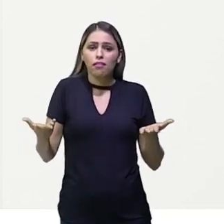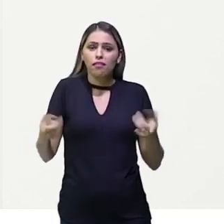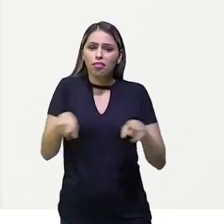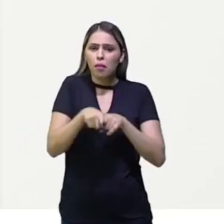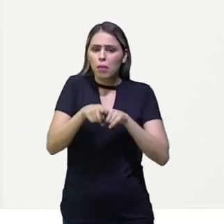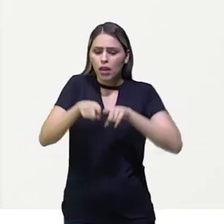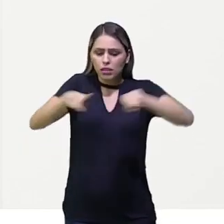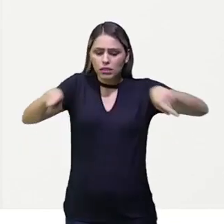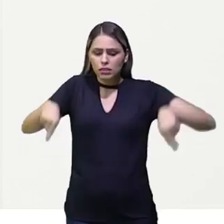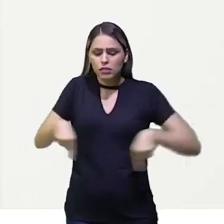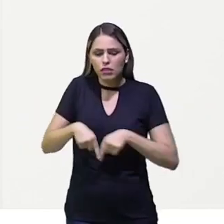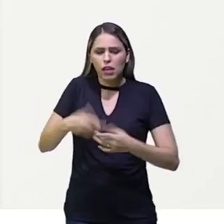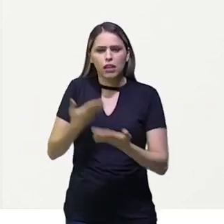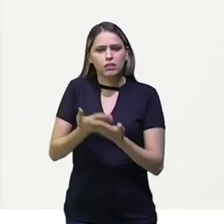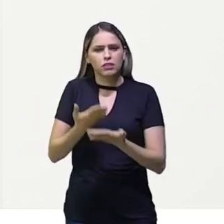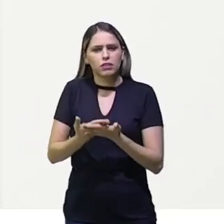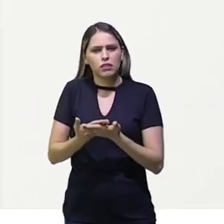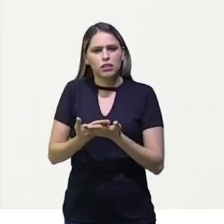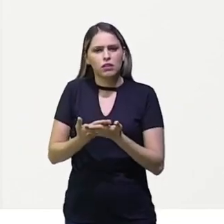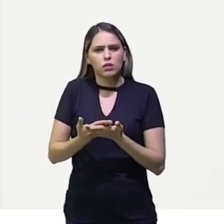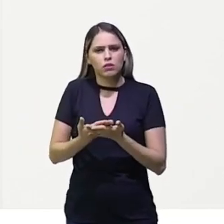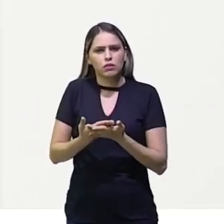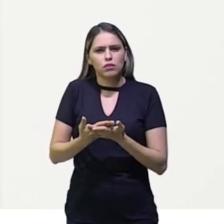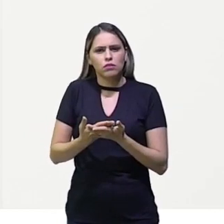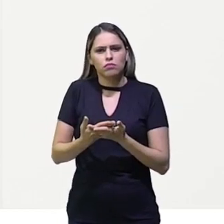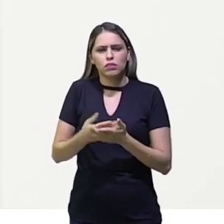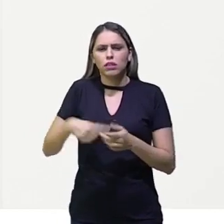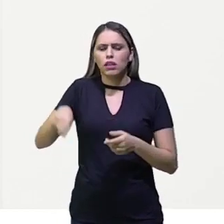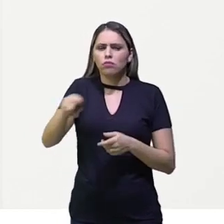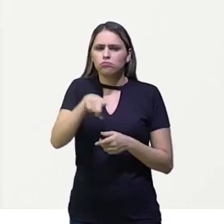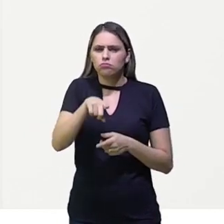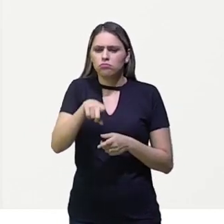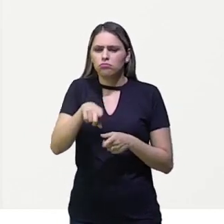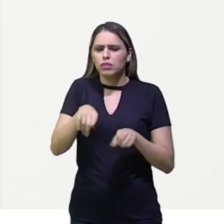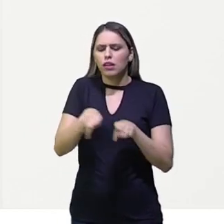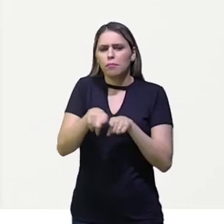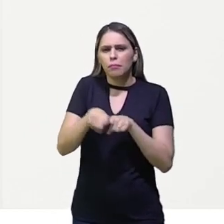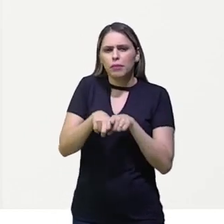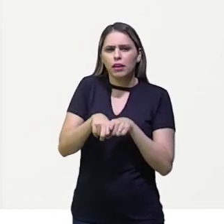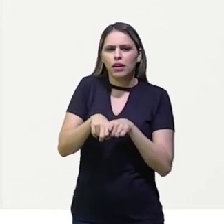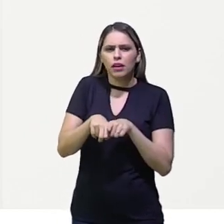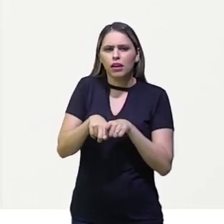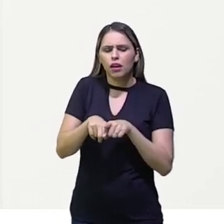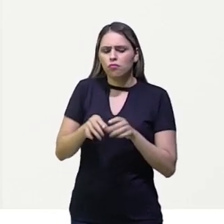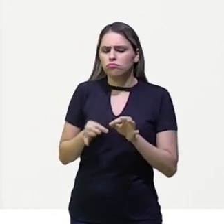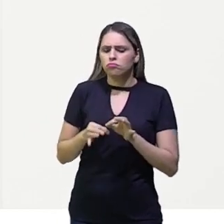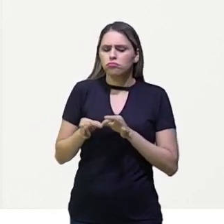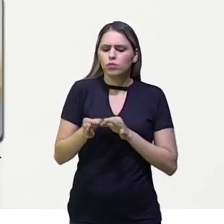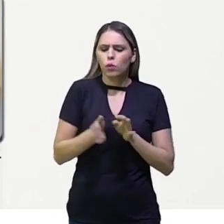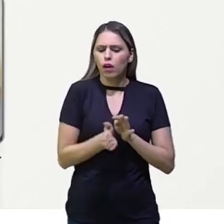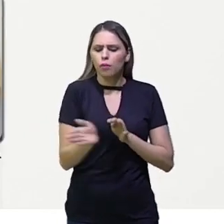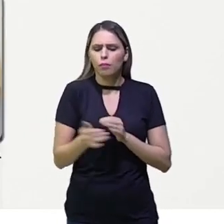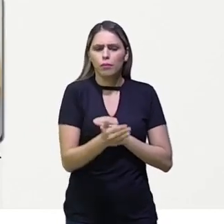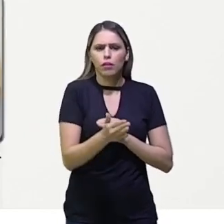uma sala, assim como a sua orientação magnética.